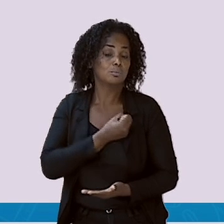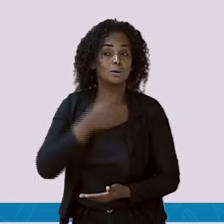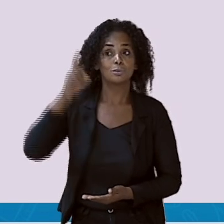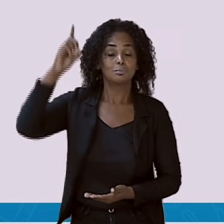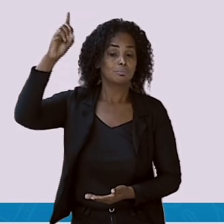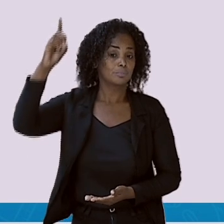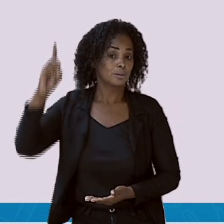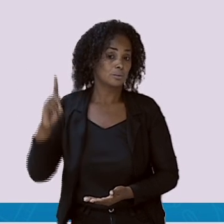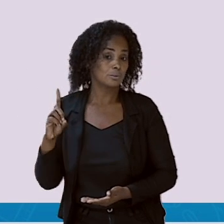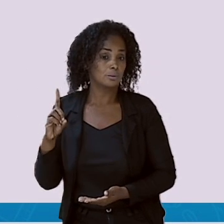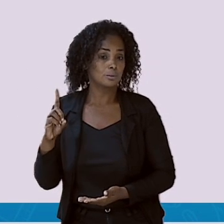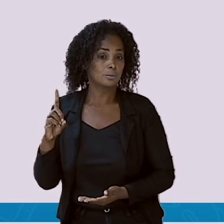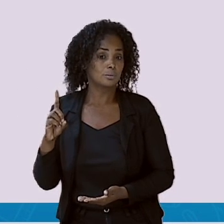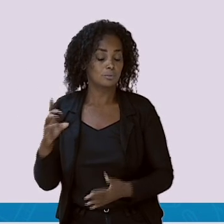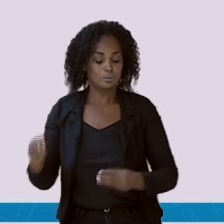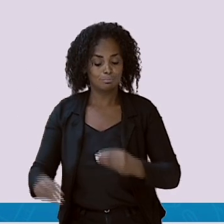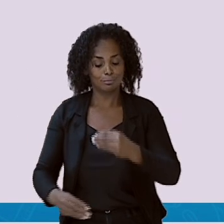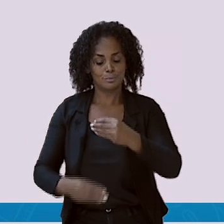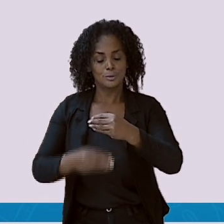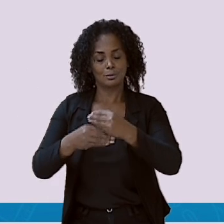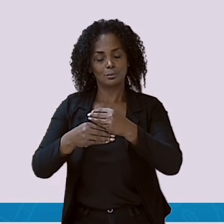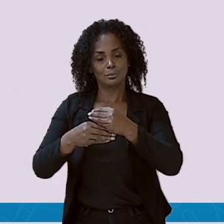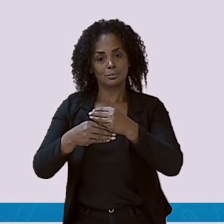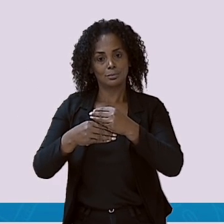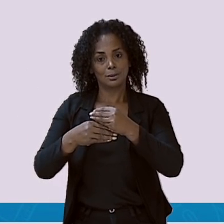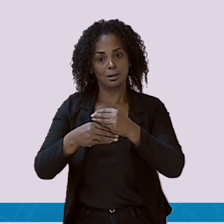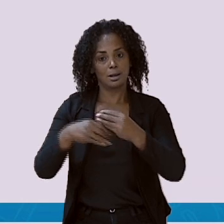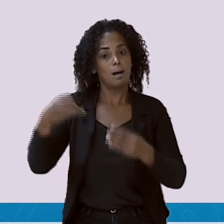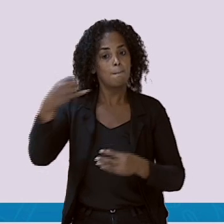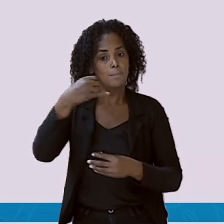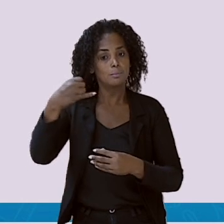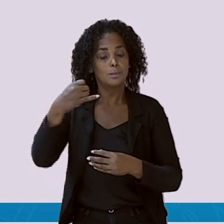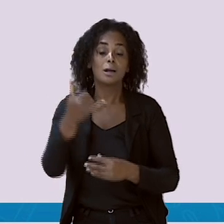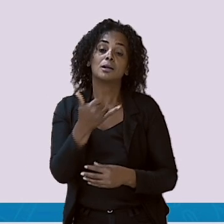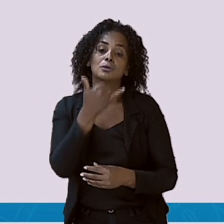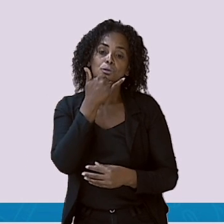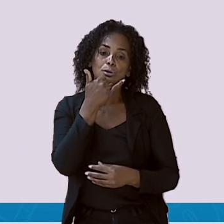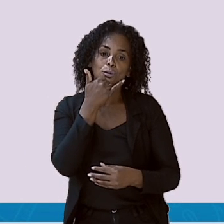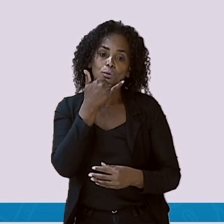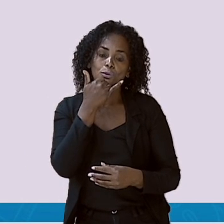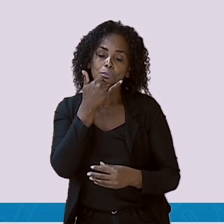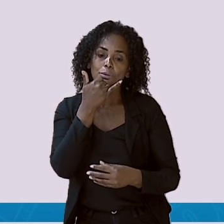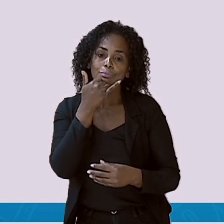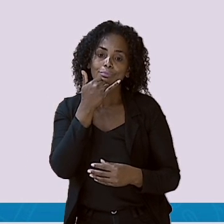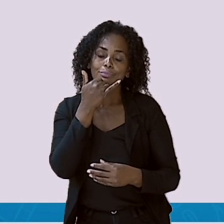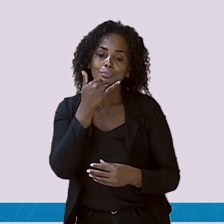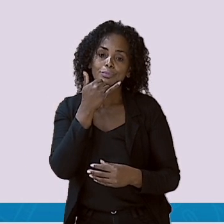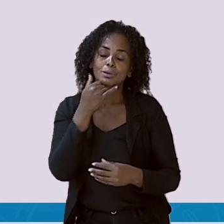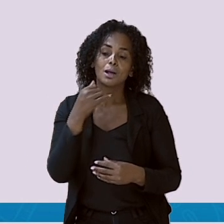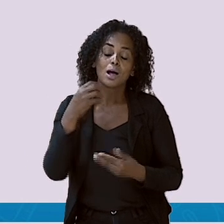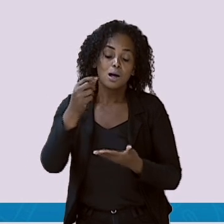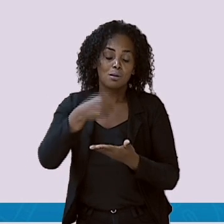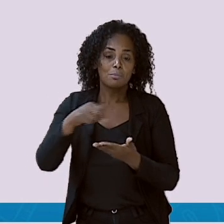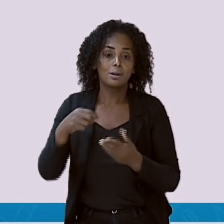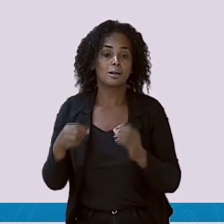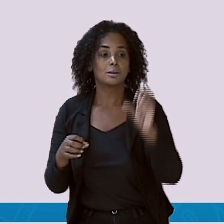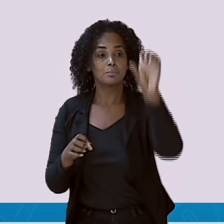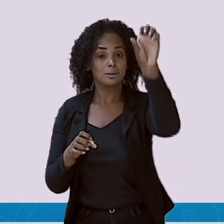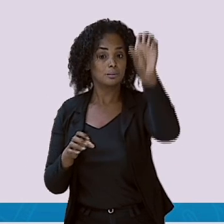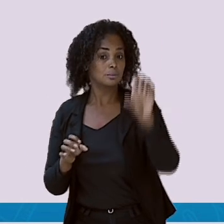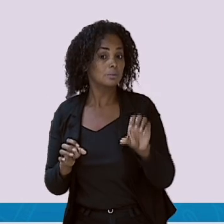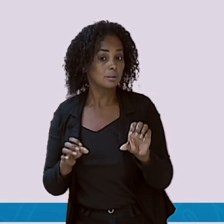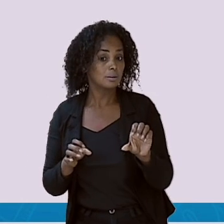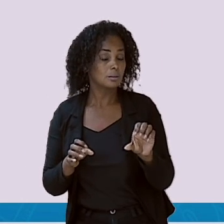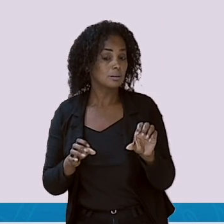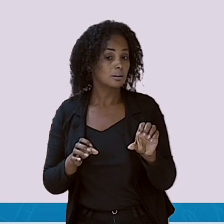vou arredondar para menos, recopiar o da minha esquerda, tá? E vou arredondar para menos o da minha direita.